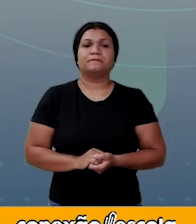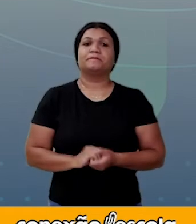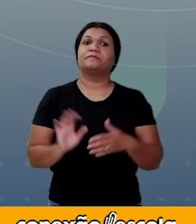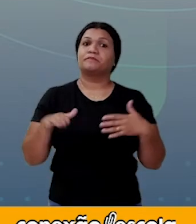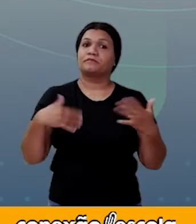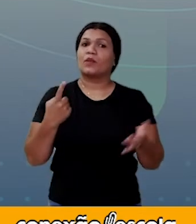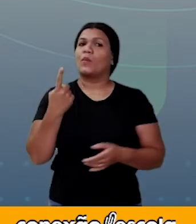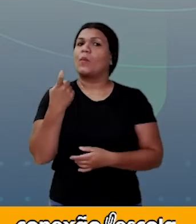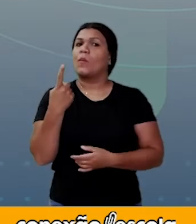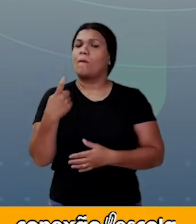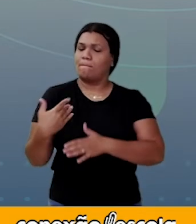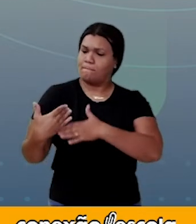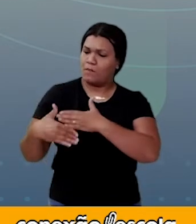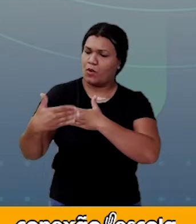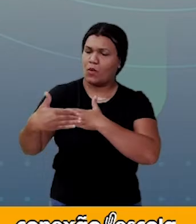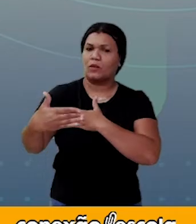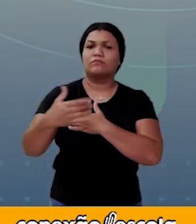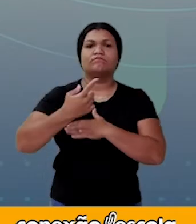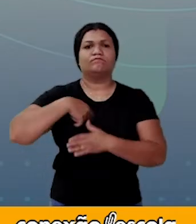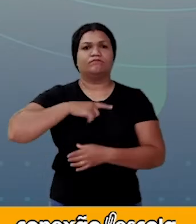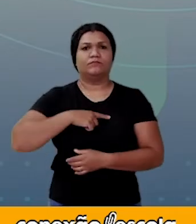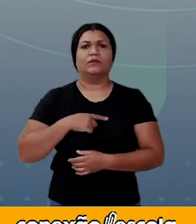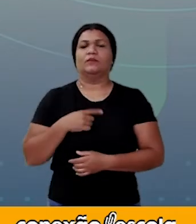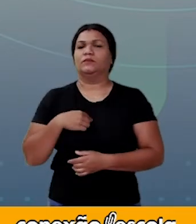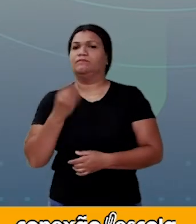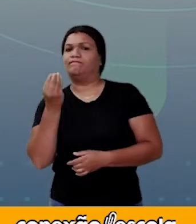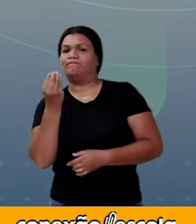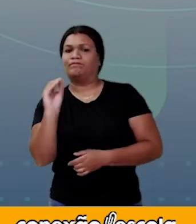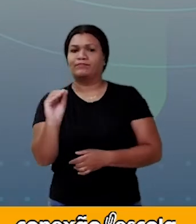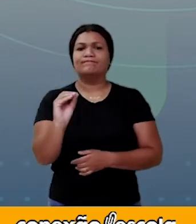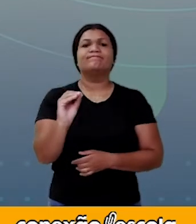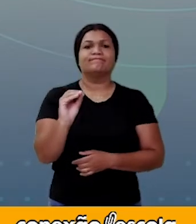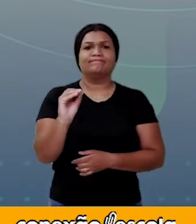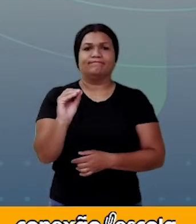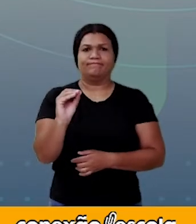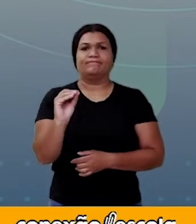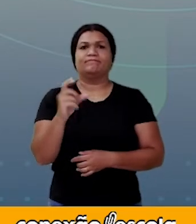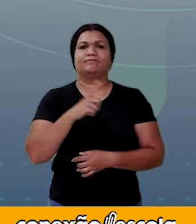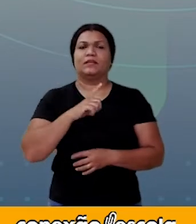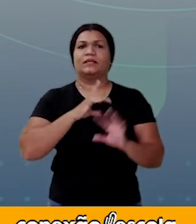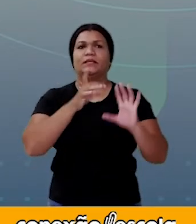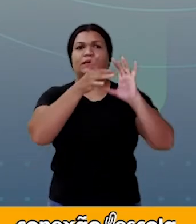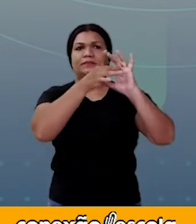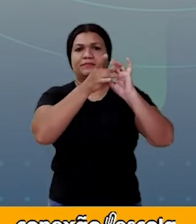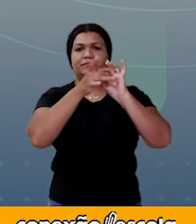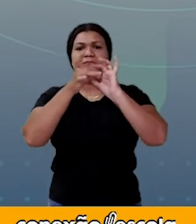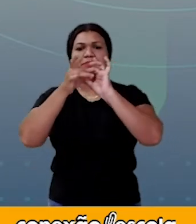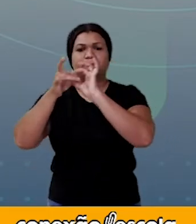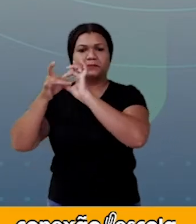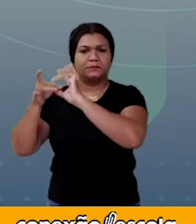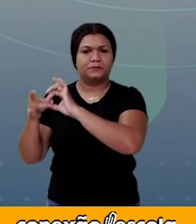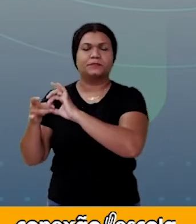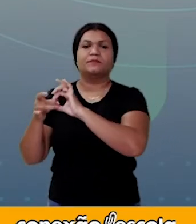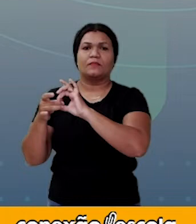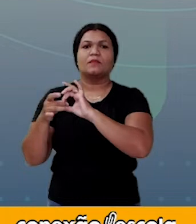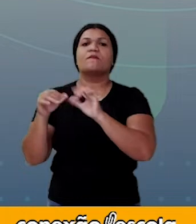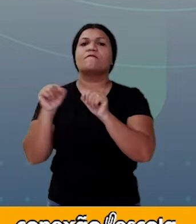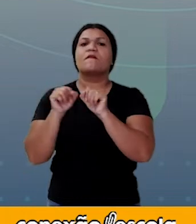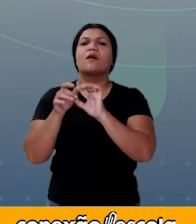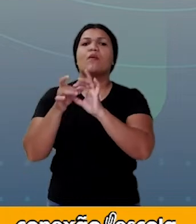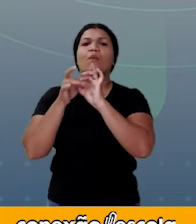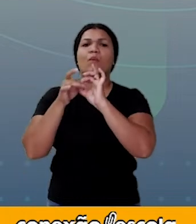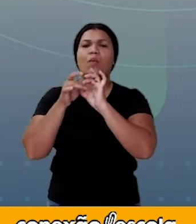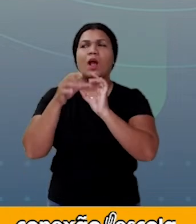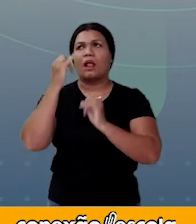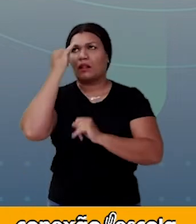Então, um desses processos em que nós temos o emprego dos conectivos, além de unir as